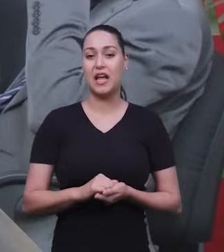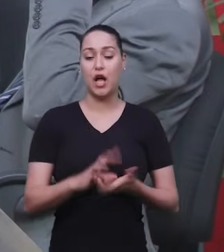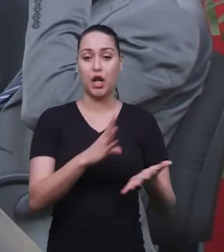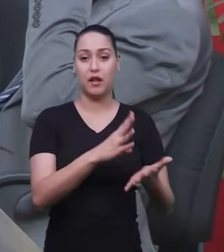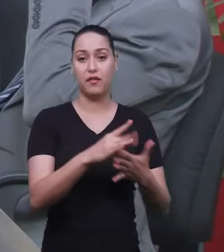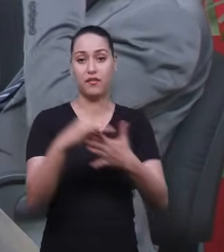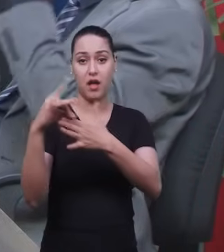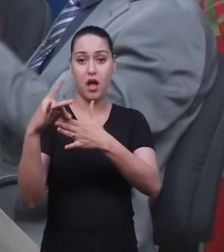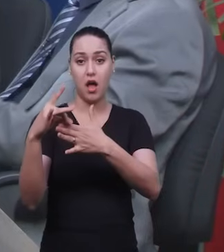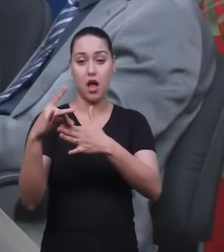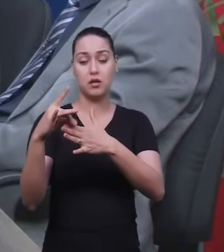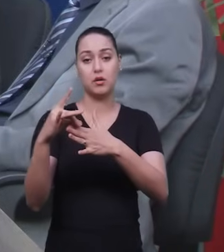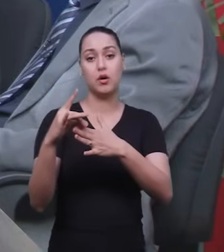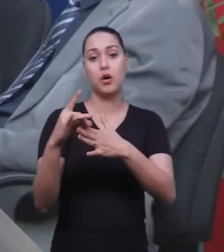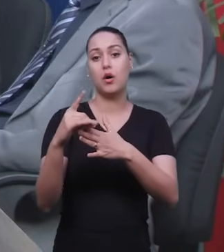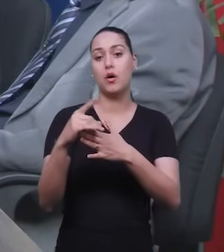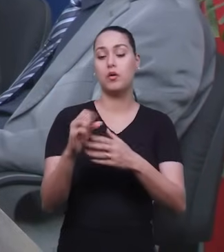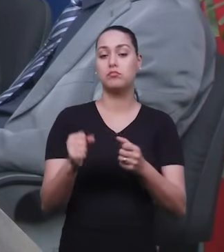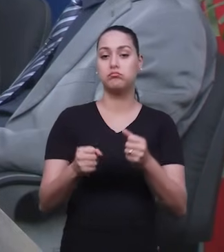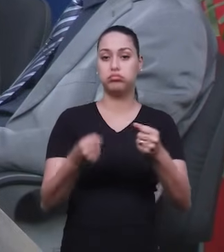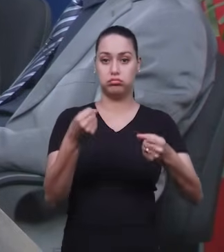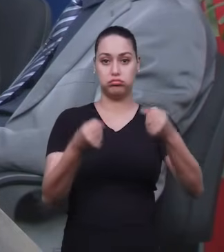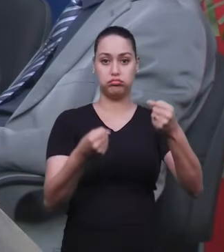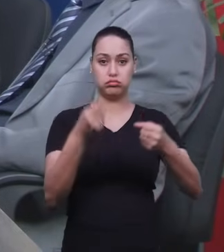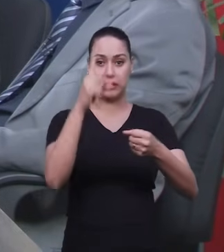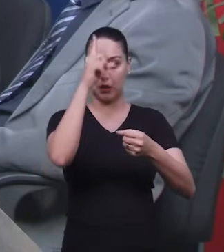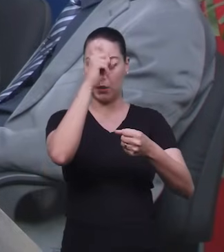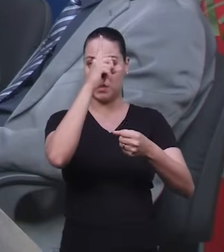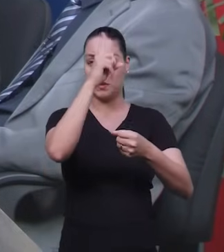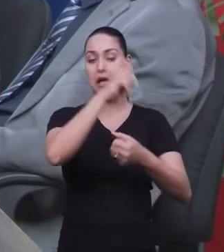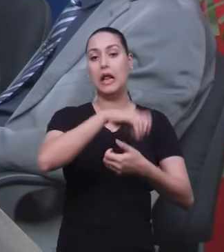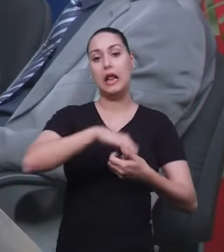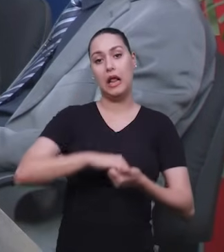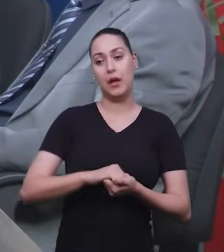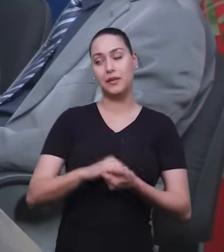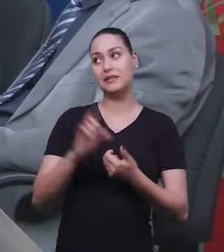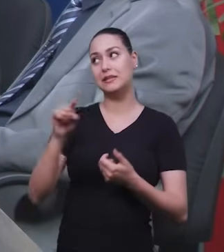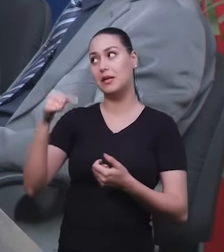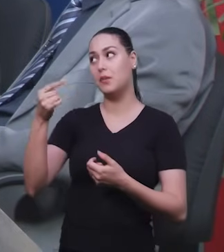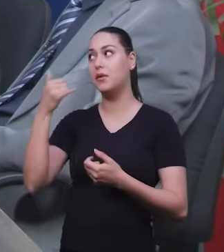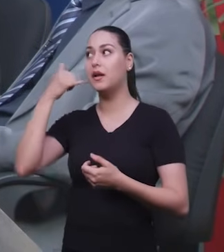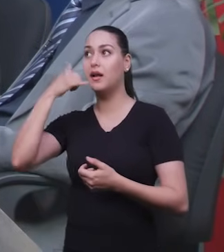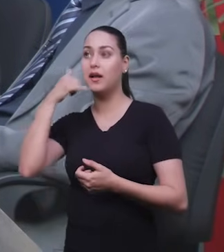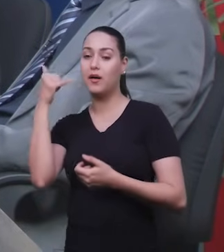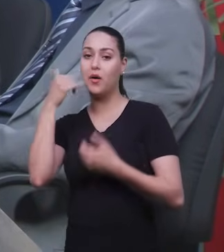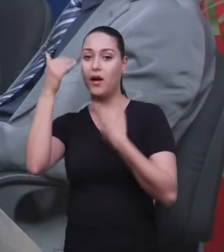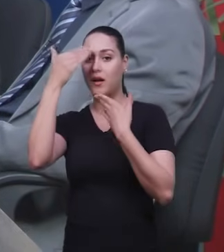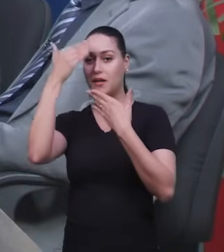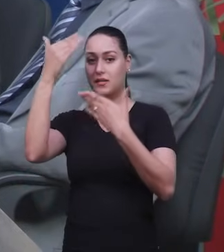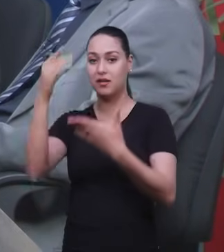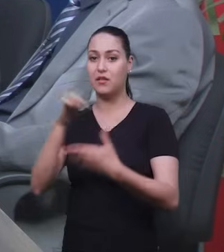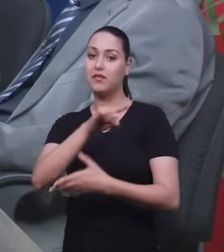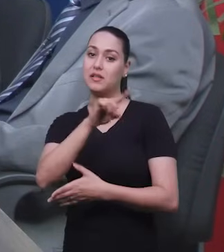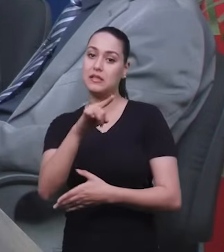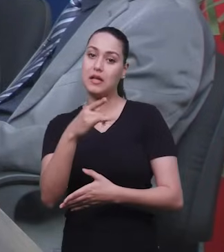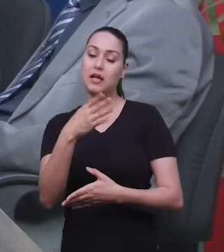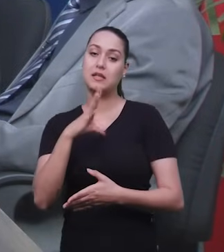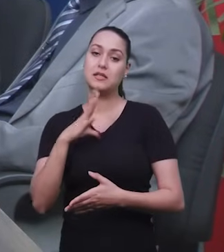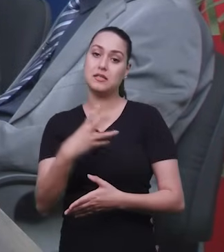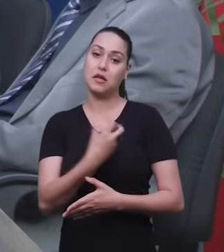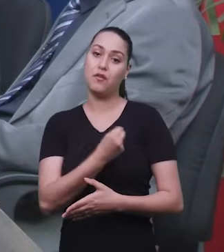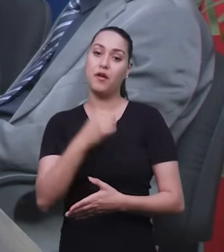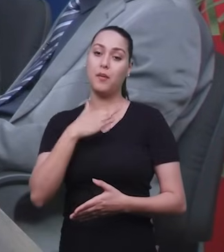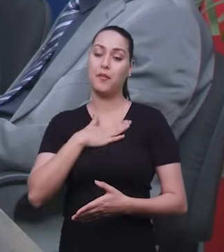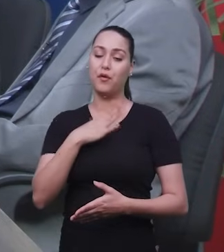levaram a ambulância, socorreram, e depois ela ligou agradecendo, falou, vocês salvaram a vida do meu filho. Então, assim, o